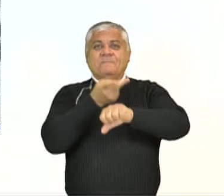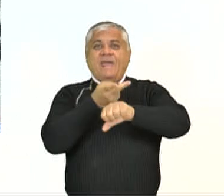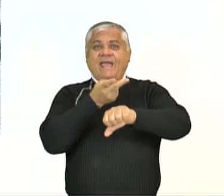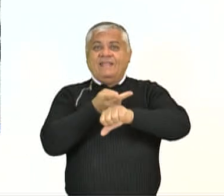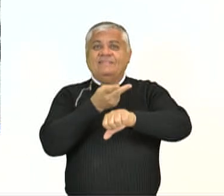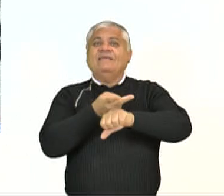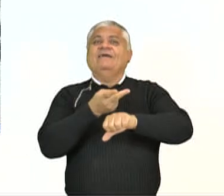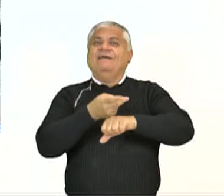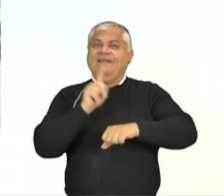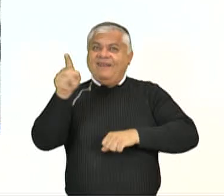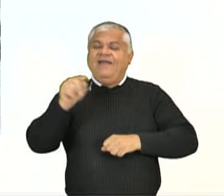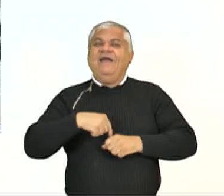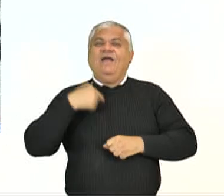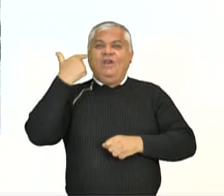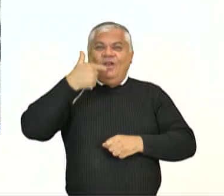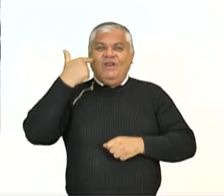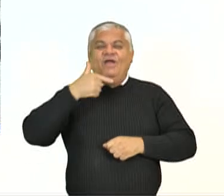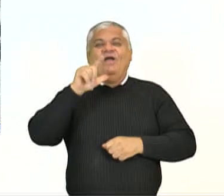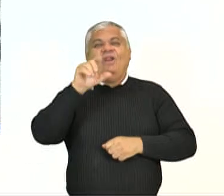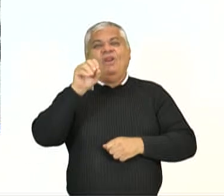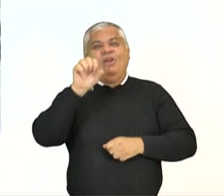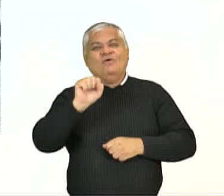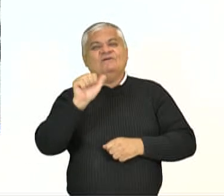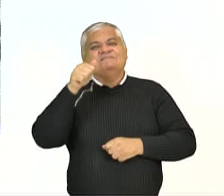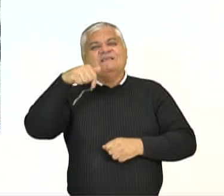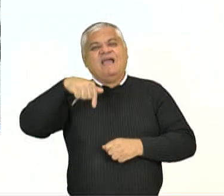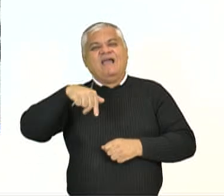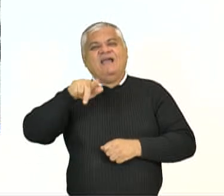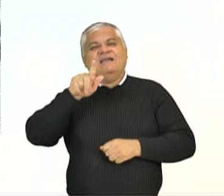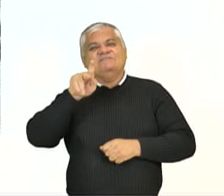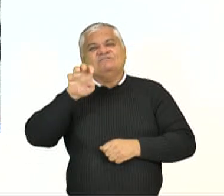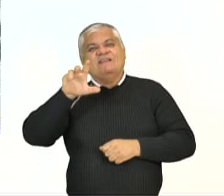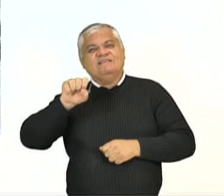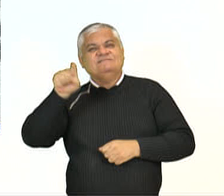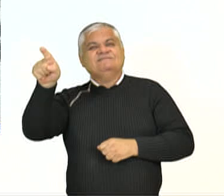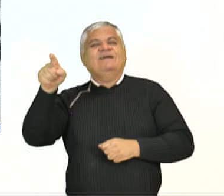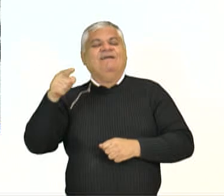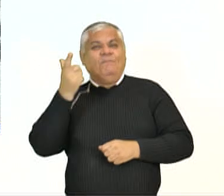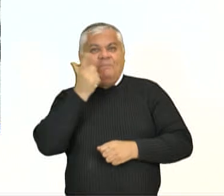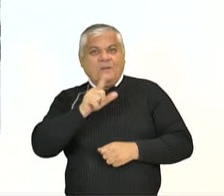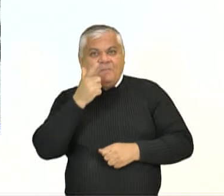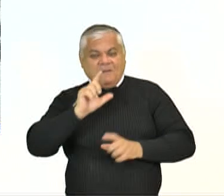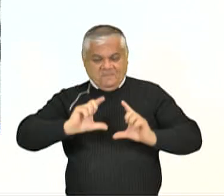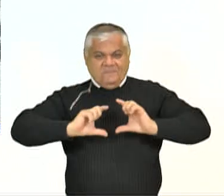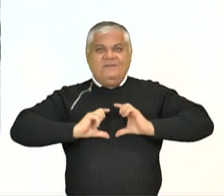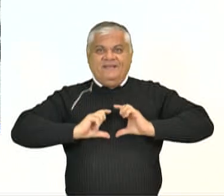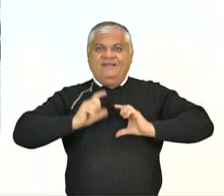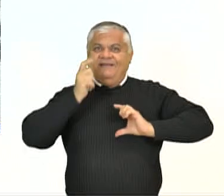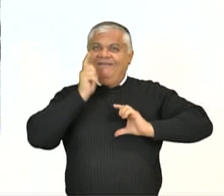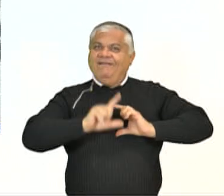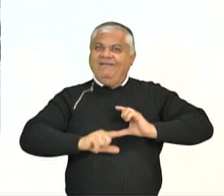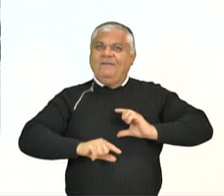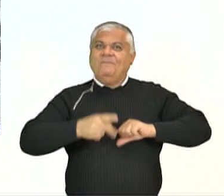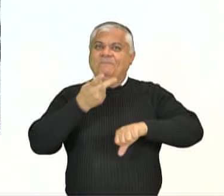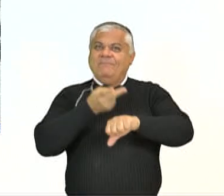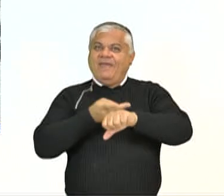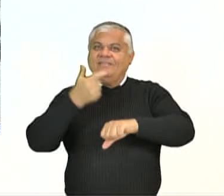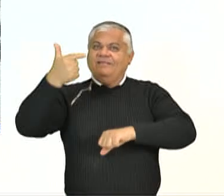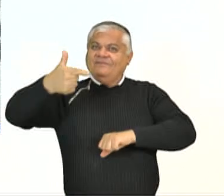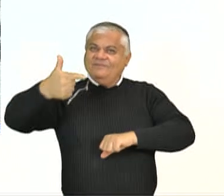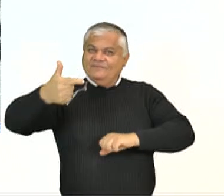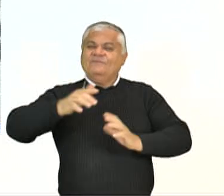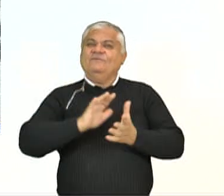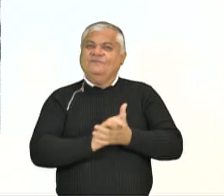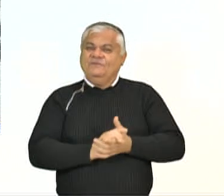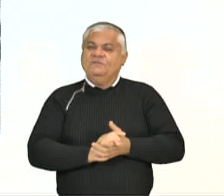Angeles. Então, a gente pode dizer também que conquistas, lembra a pergunta das medalhas? Te torna mais